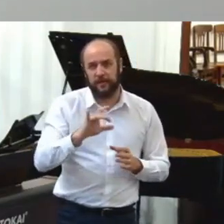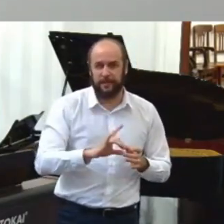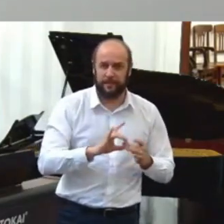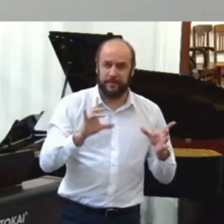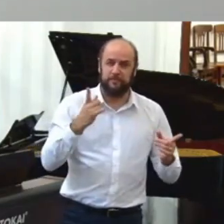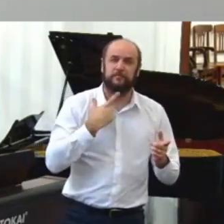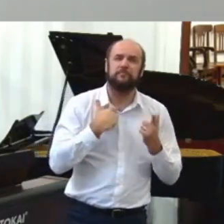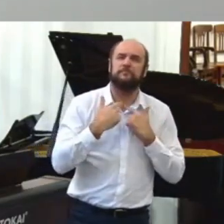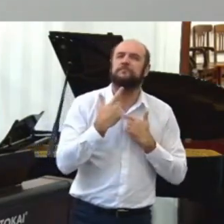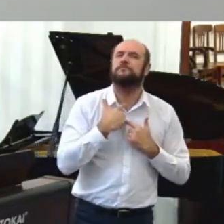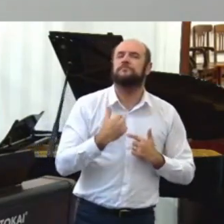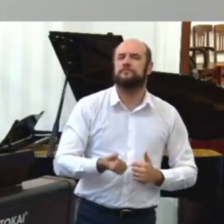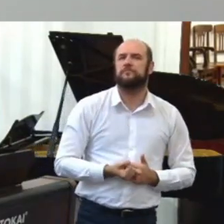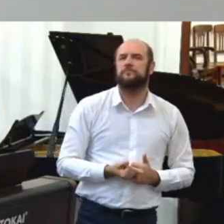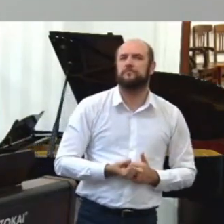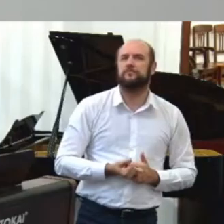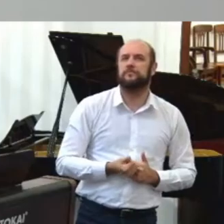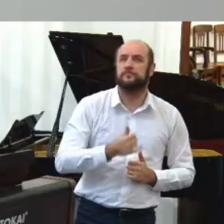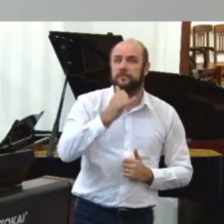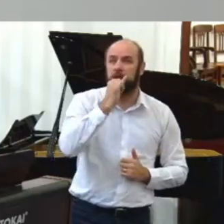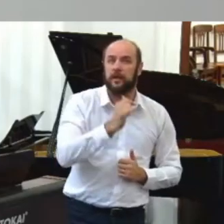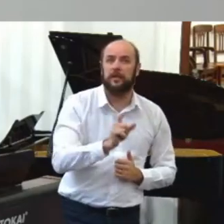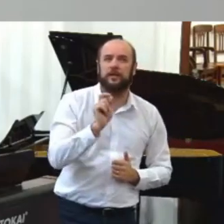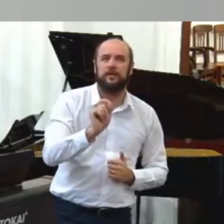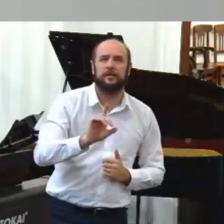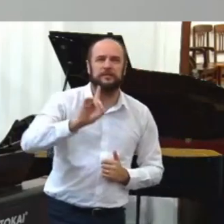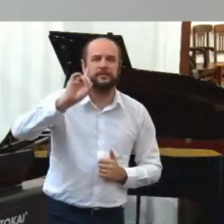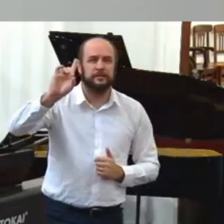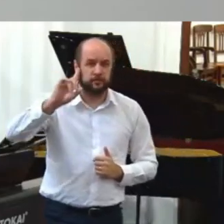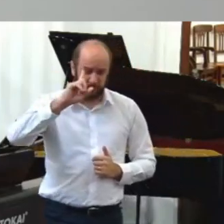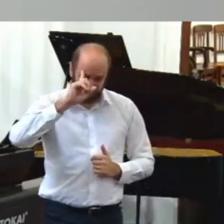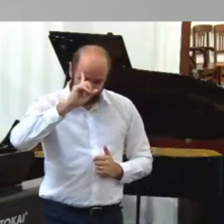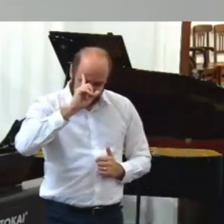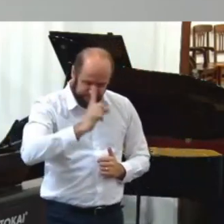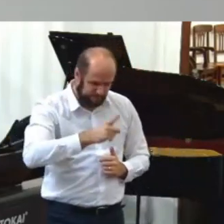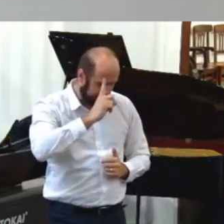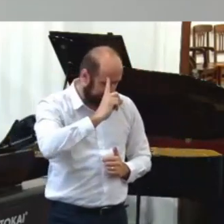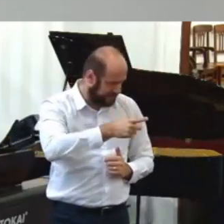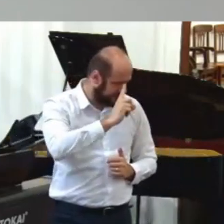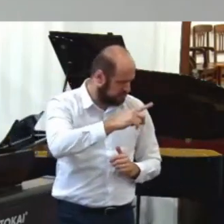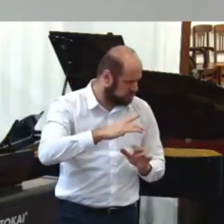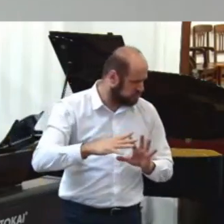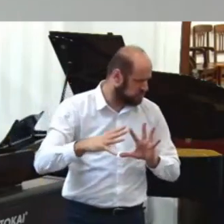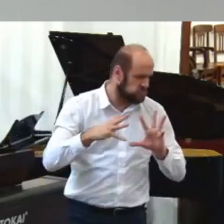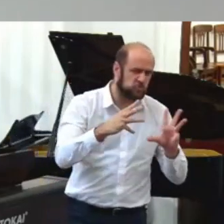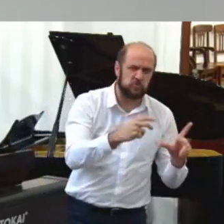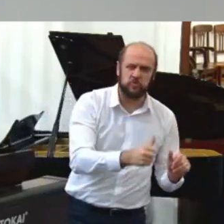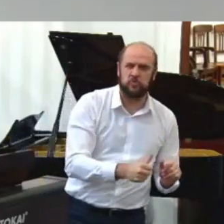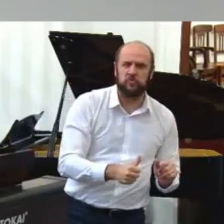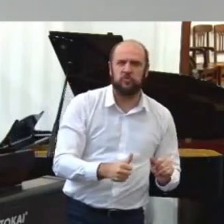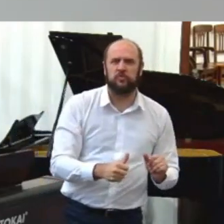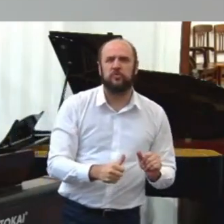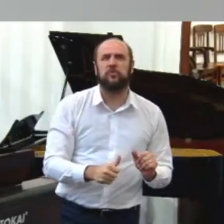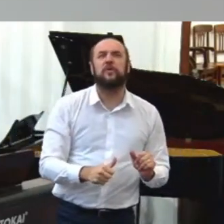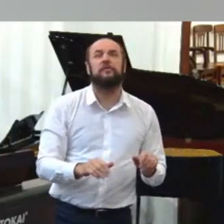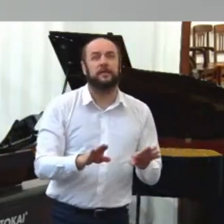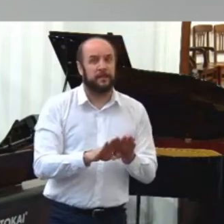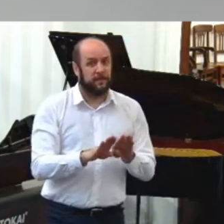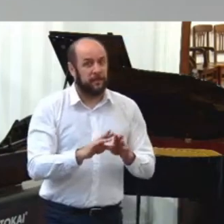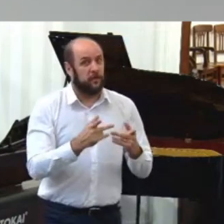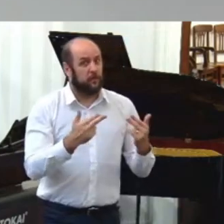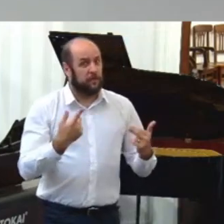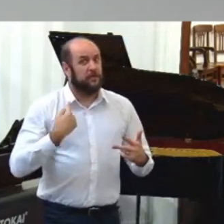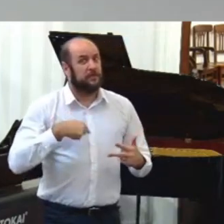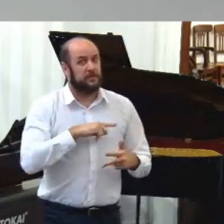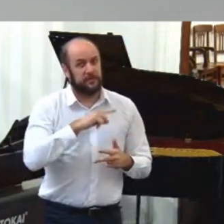da Vontade, ele diz: Deus ordena todos os eventos, até mesmo os que nós achamos que